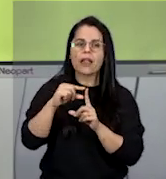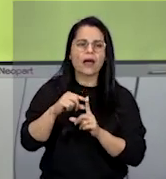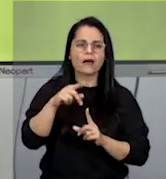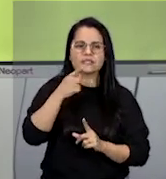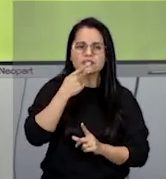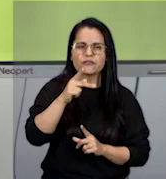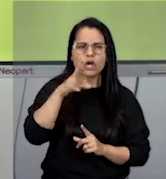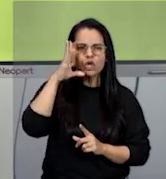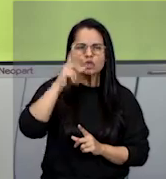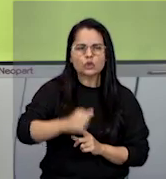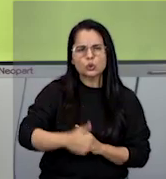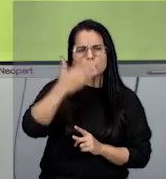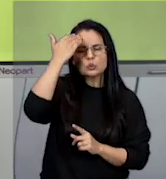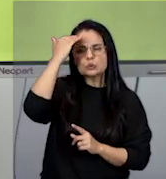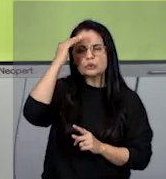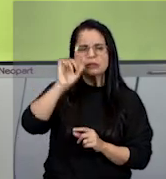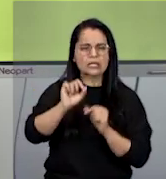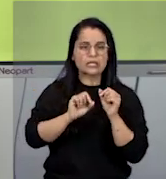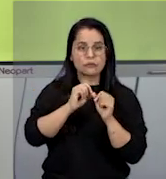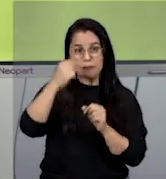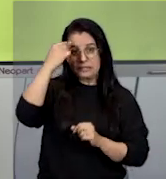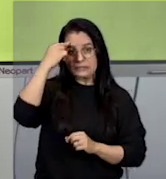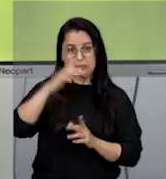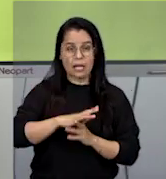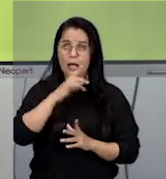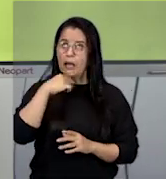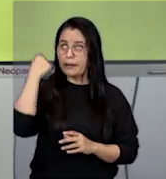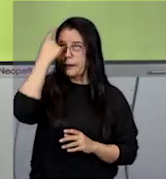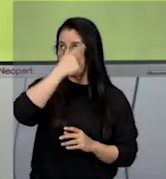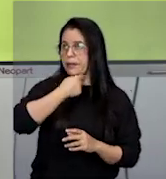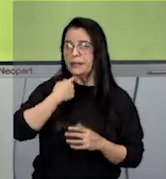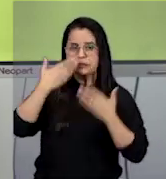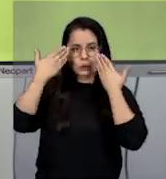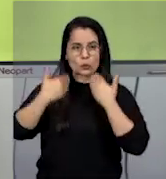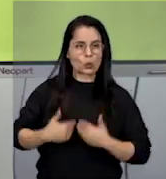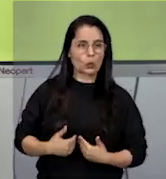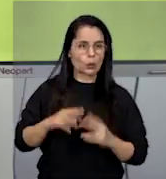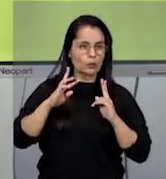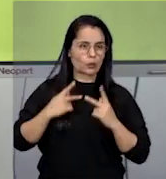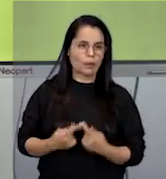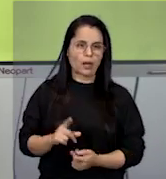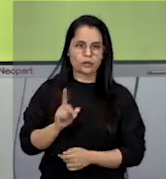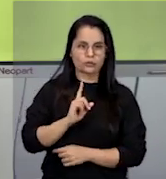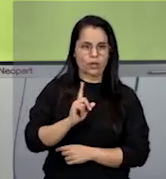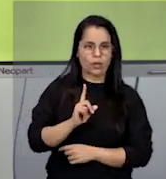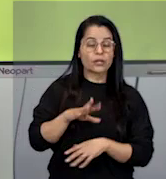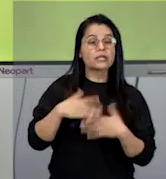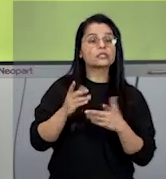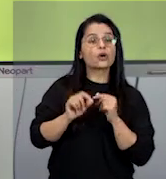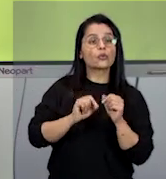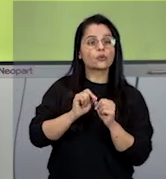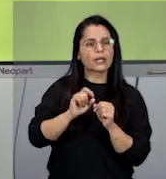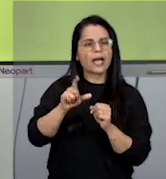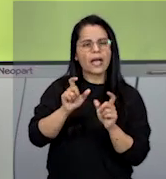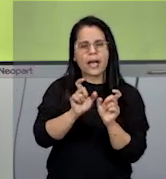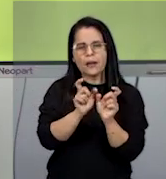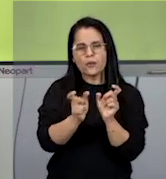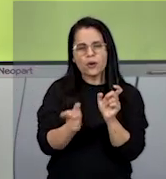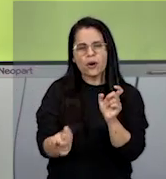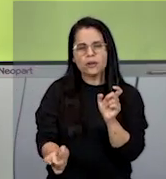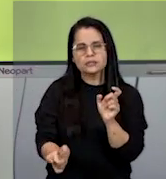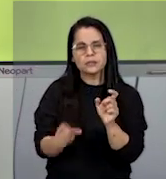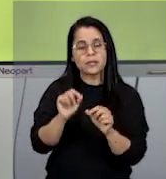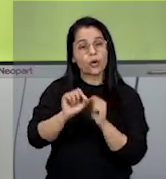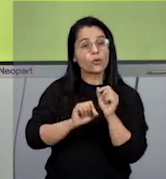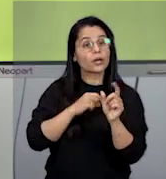entende e ninguém vai pensar na cabeça como membro do corpo humano. Isso que é polissemia. É